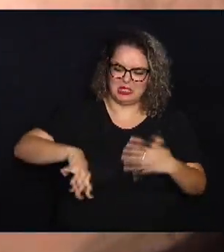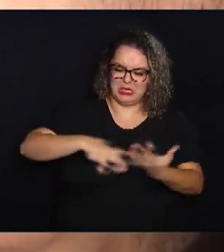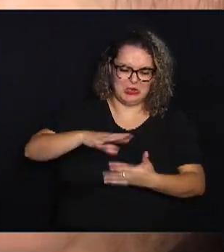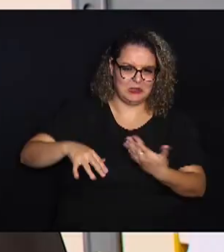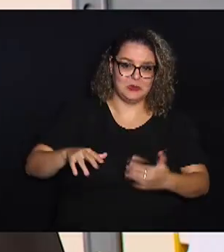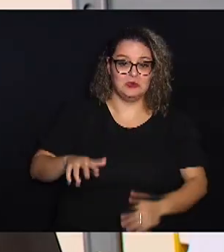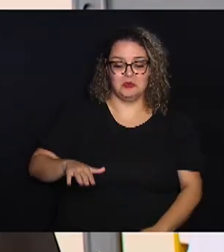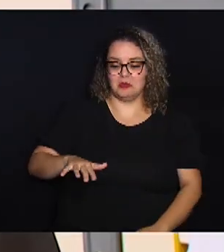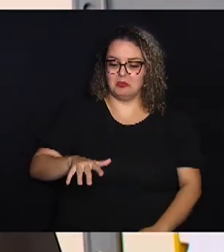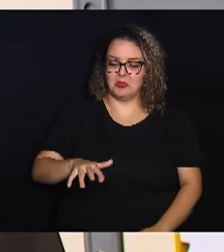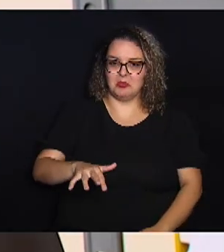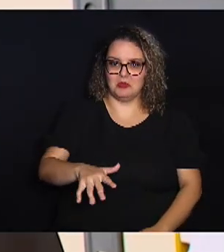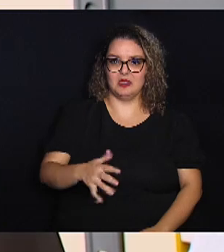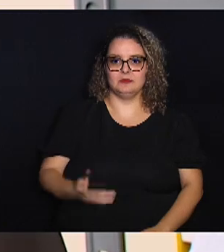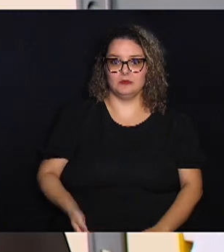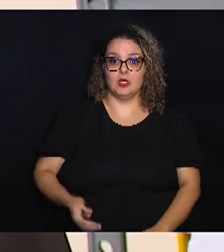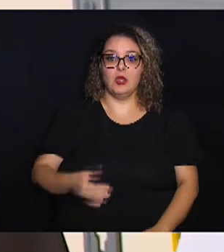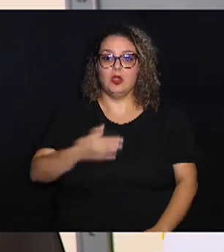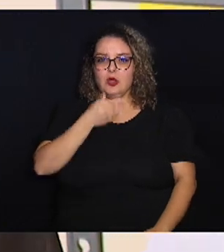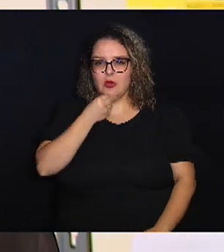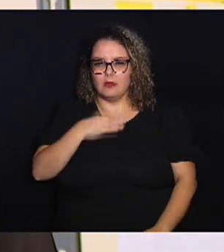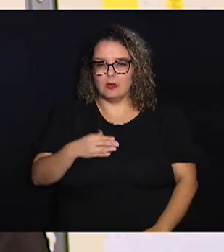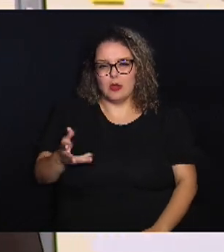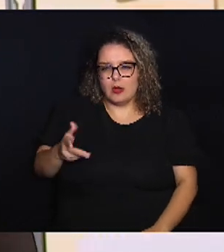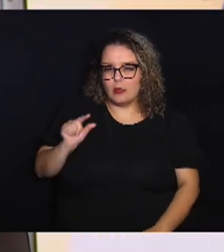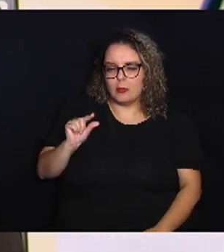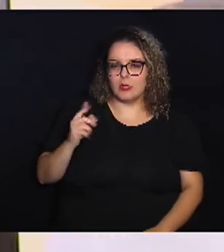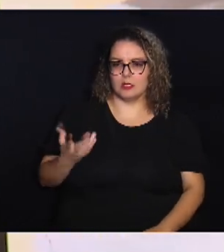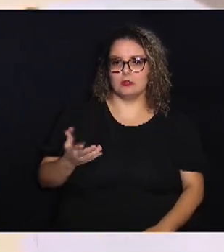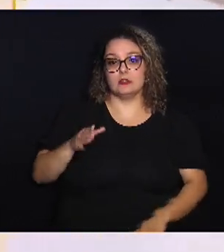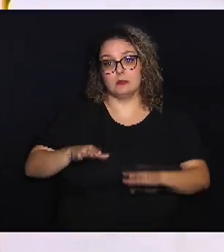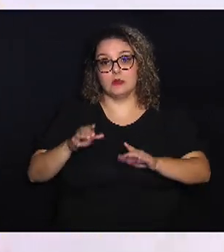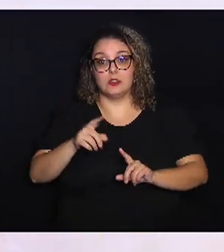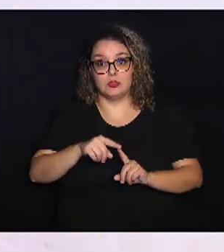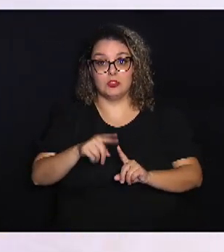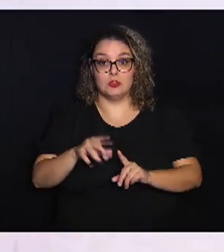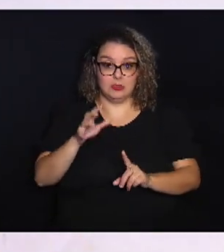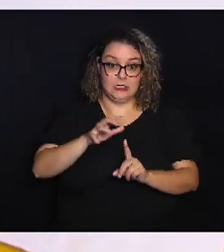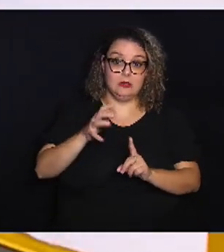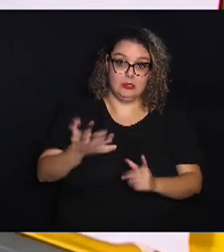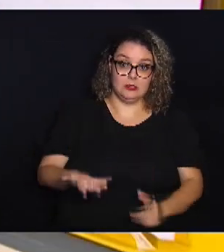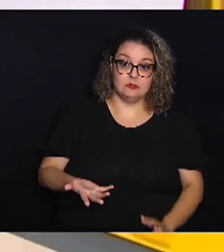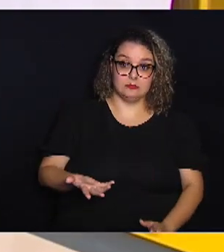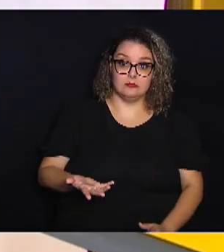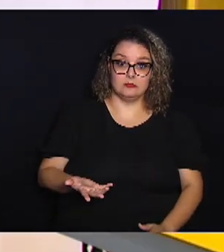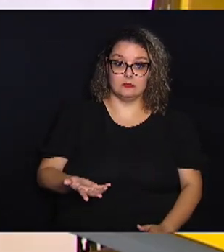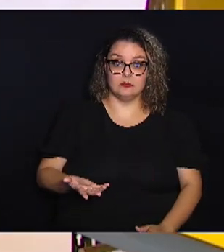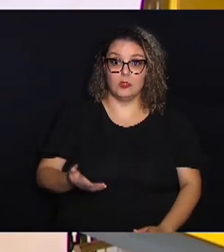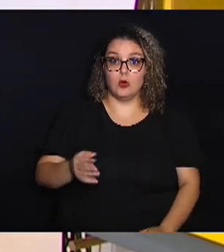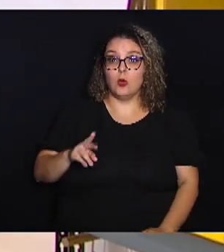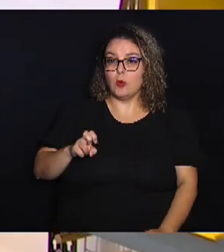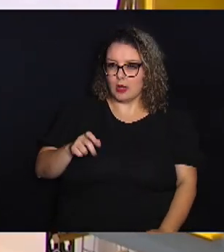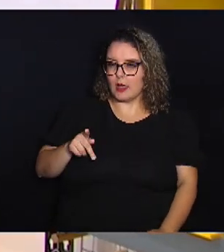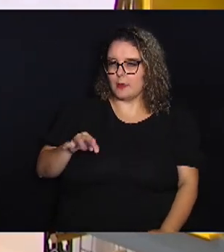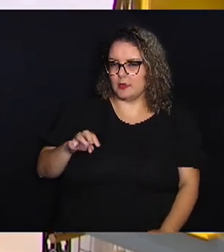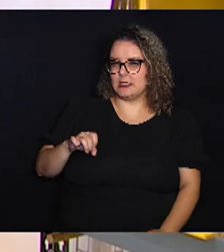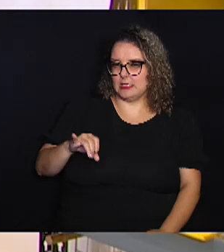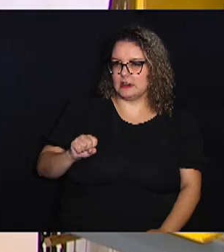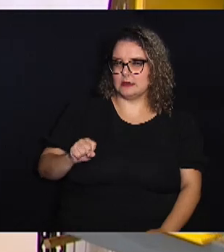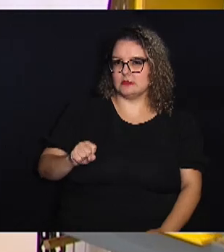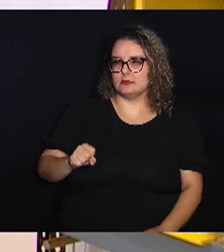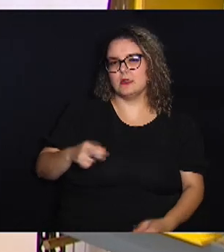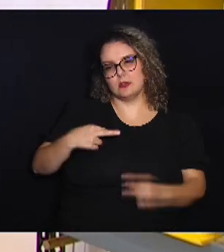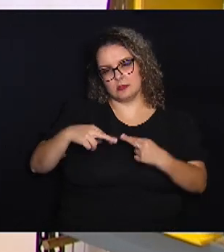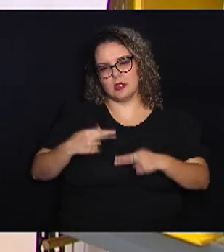onde passam. A filhote é um pouco mais ágil, dependendo da espécie também isso influencia, mas os répteis, no geral, eles são animais